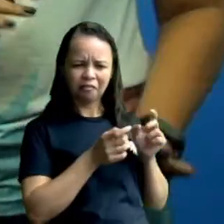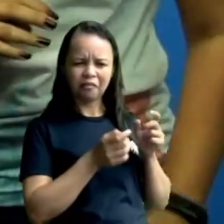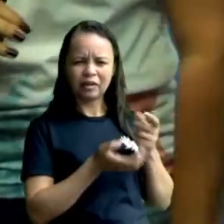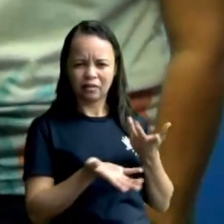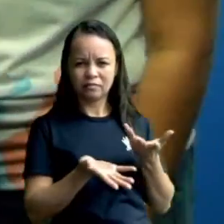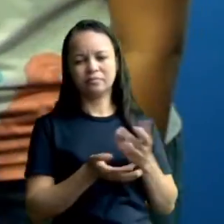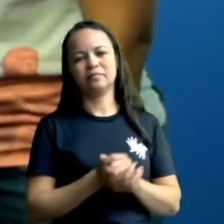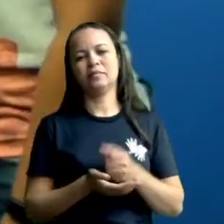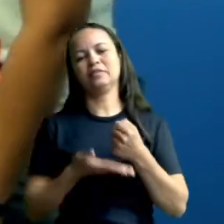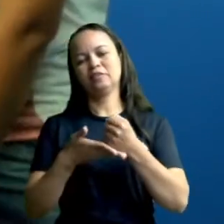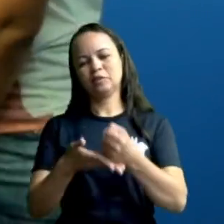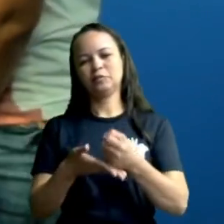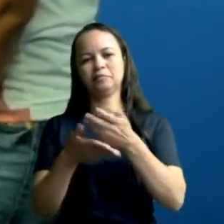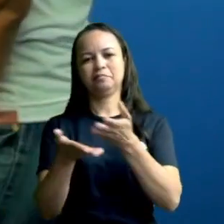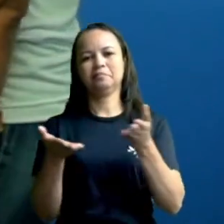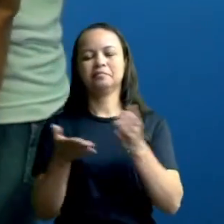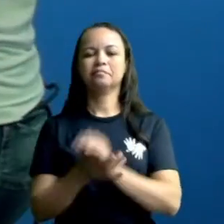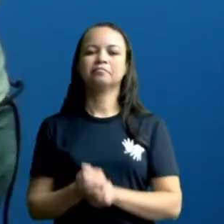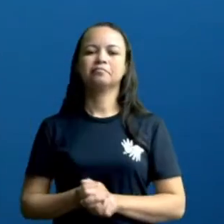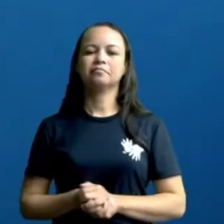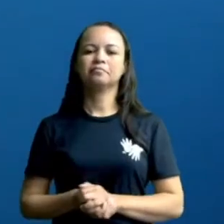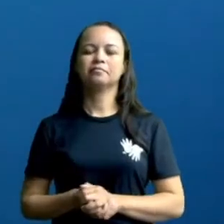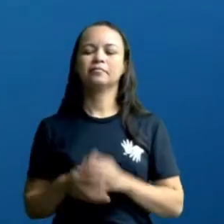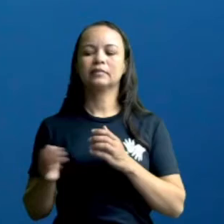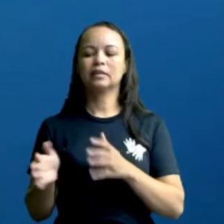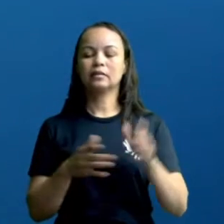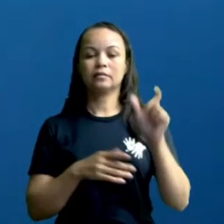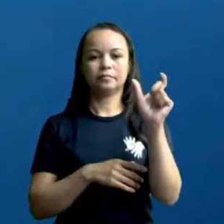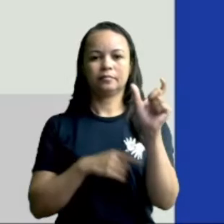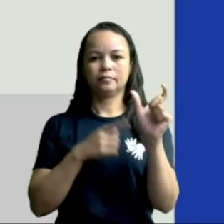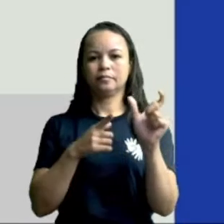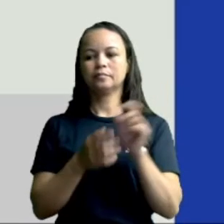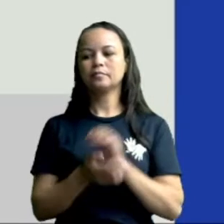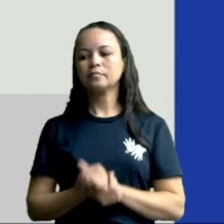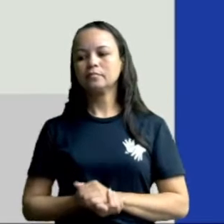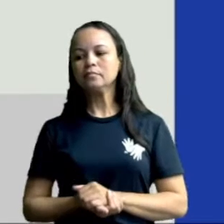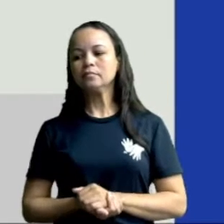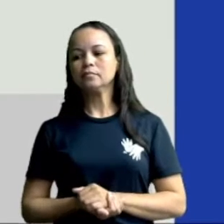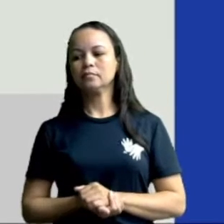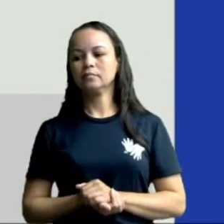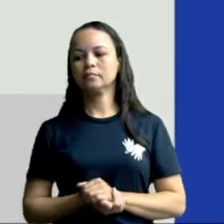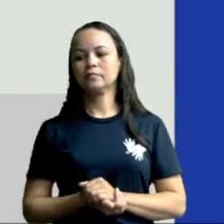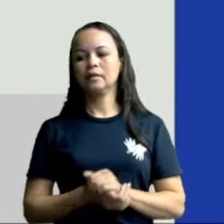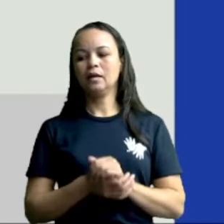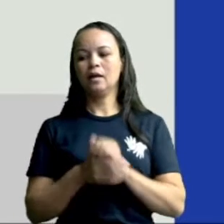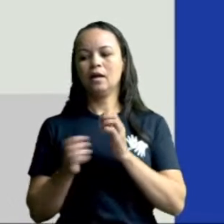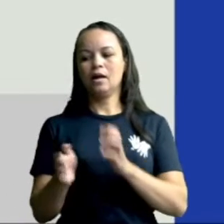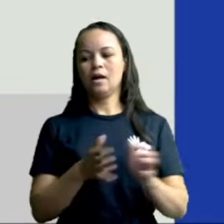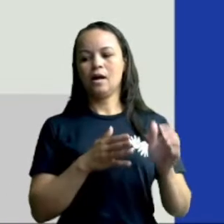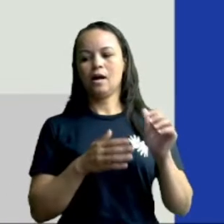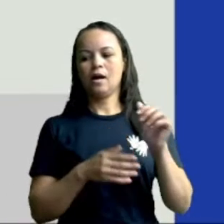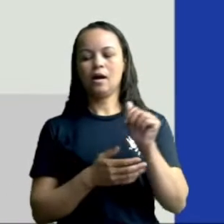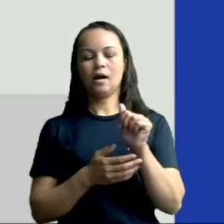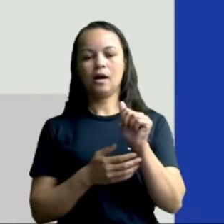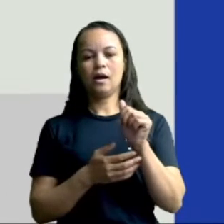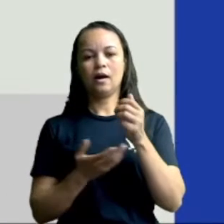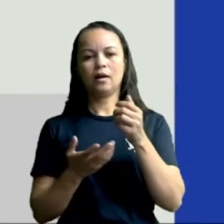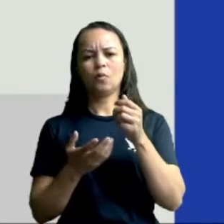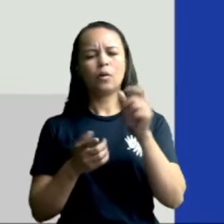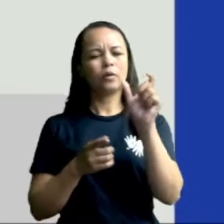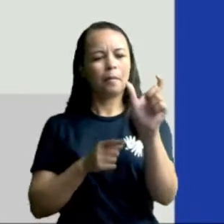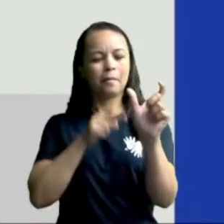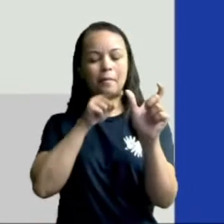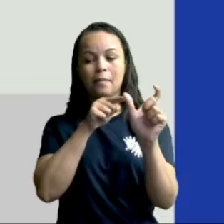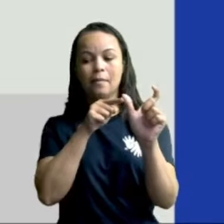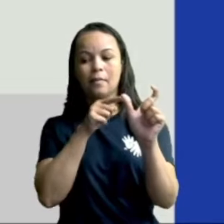você, tá certo? E aí a gente tem, as palavras agudas, quando a palavra tem